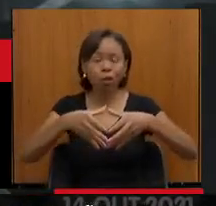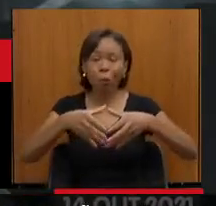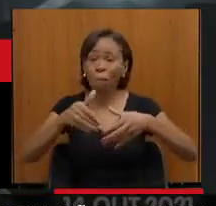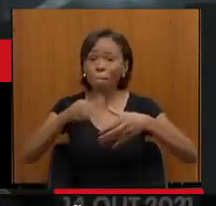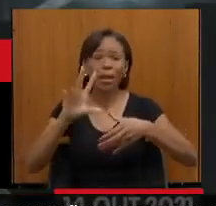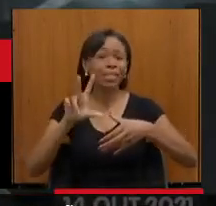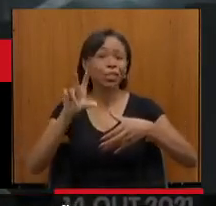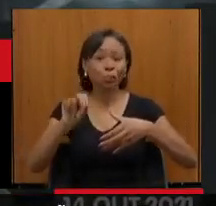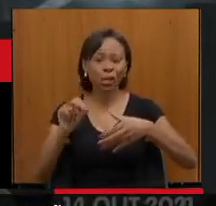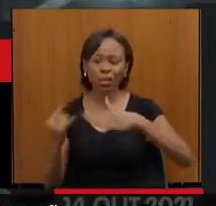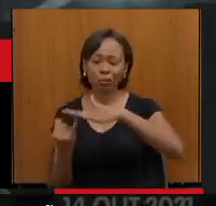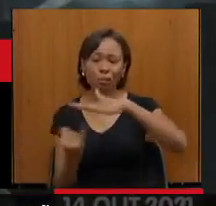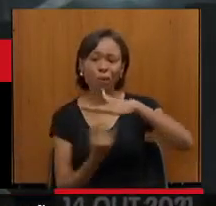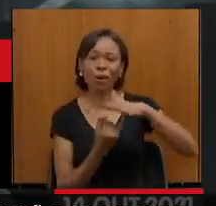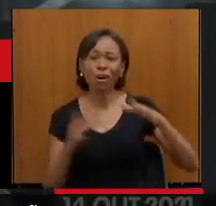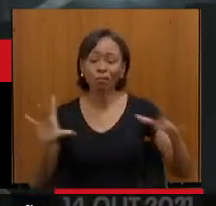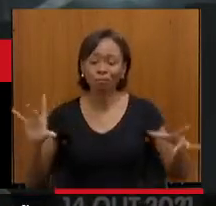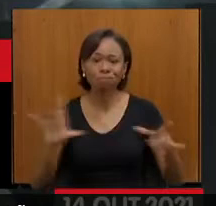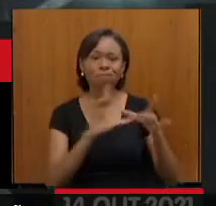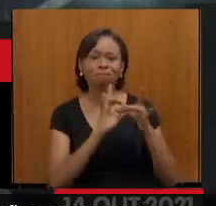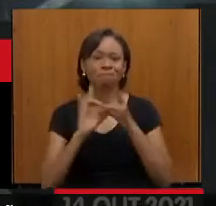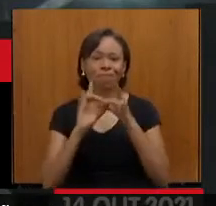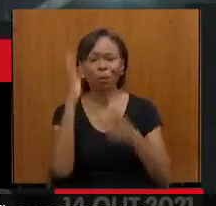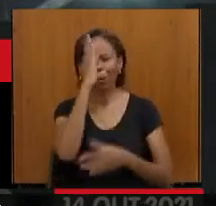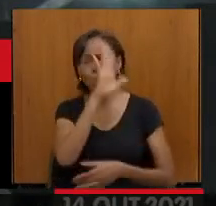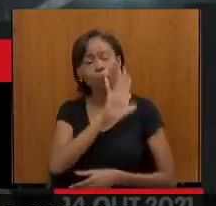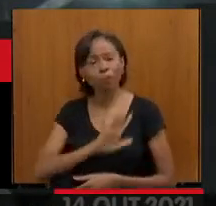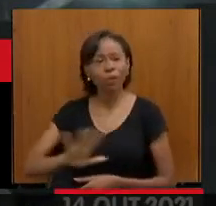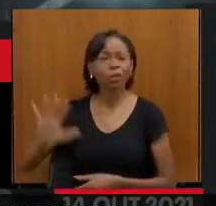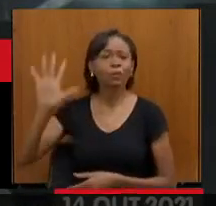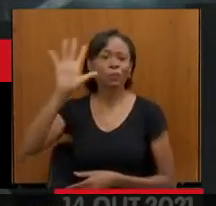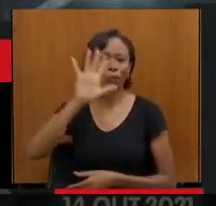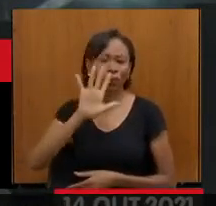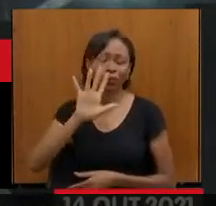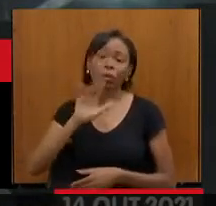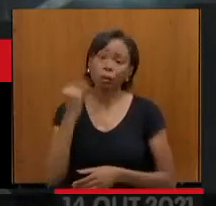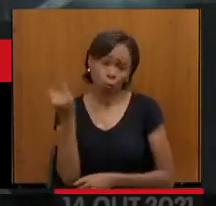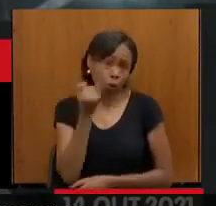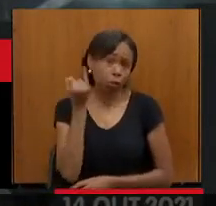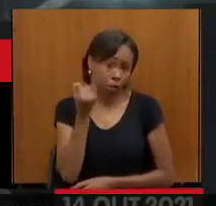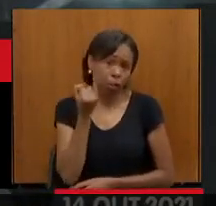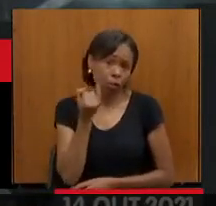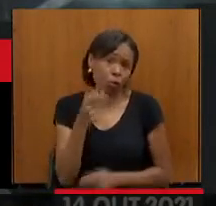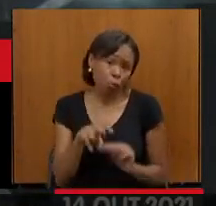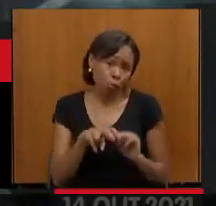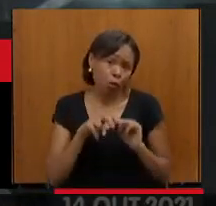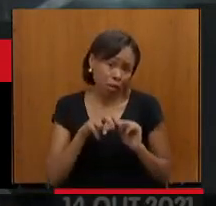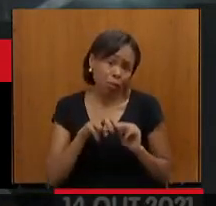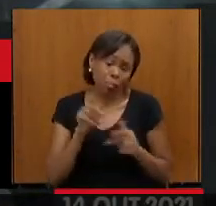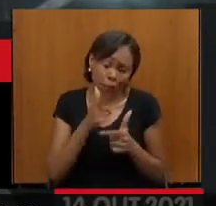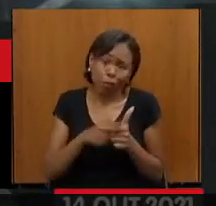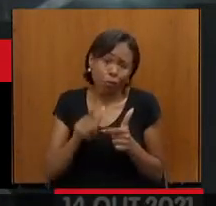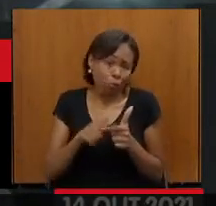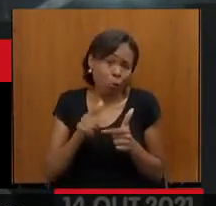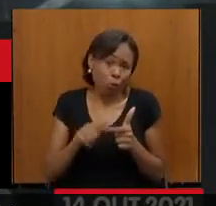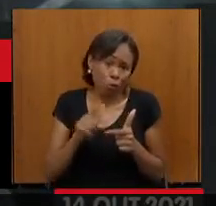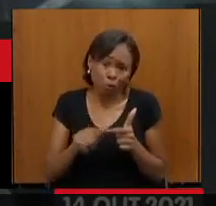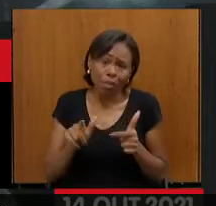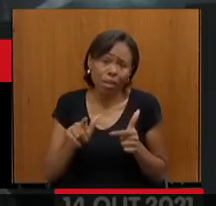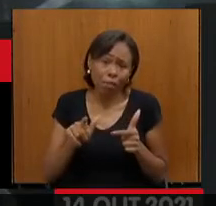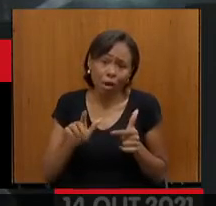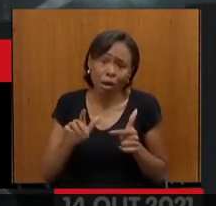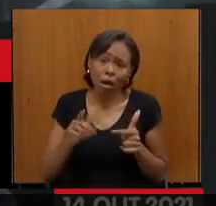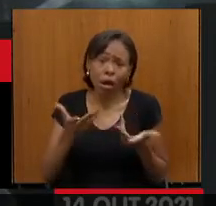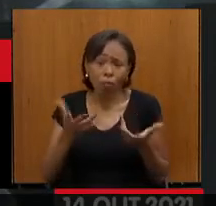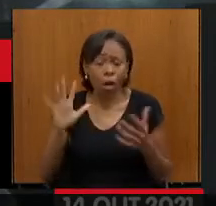muito importante, porque isso tem a ver com a resolução do problema. Esse problema não vai ser resolvido só pelos governos. Esse